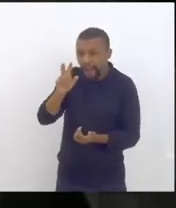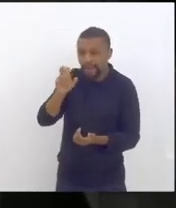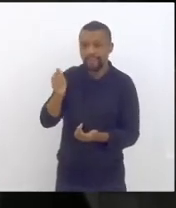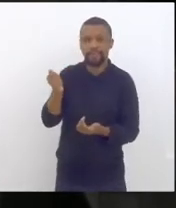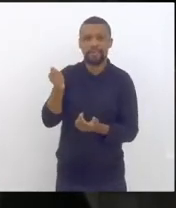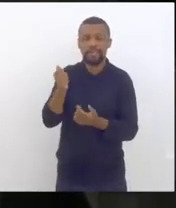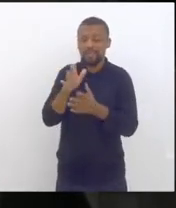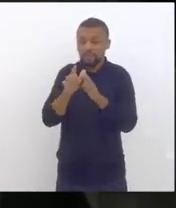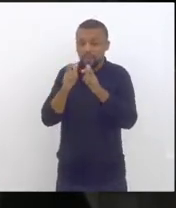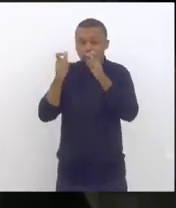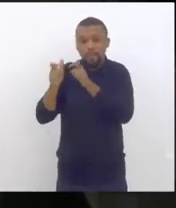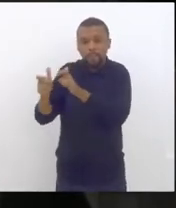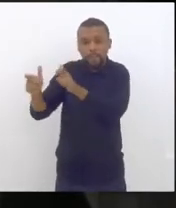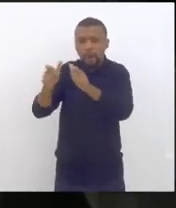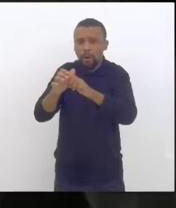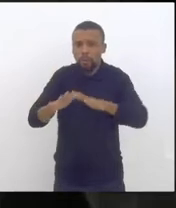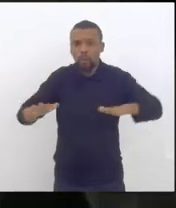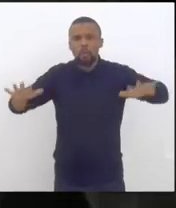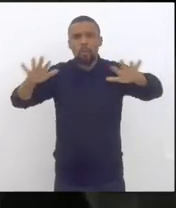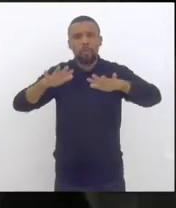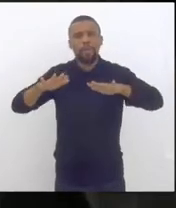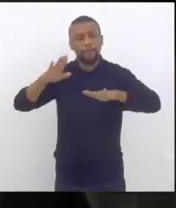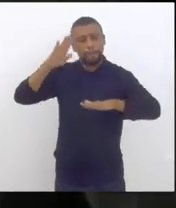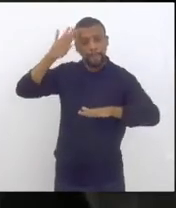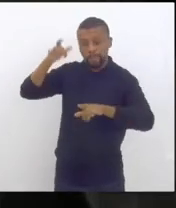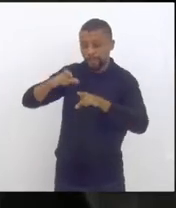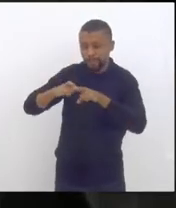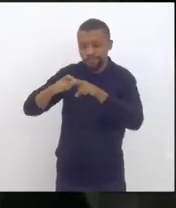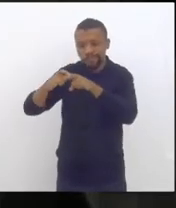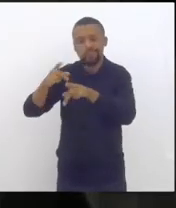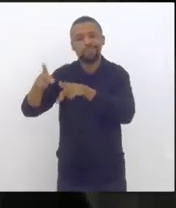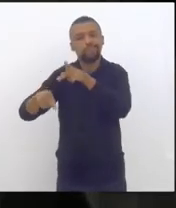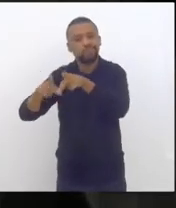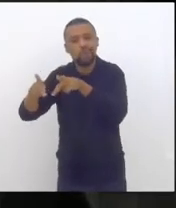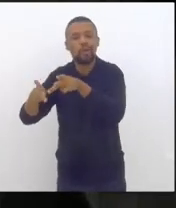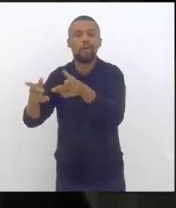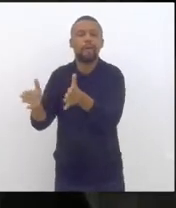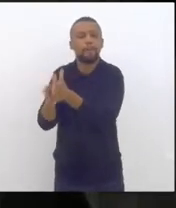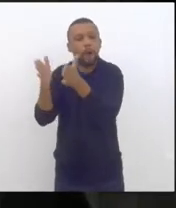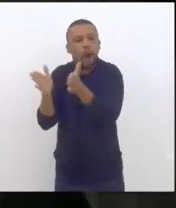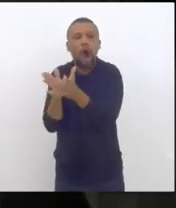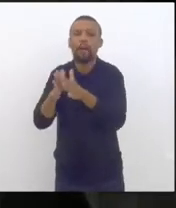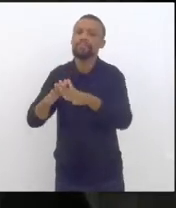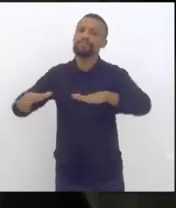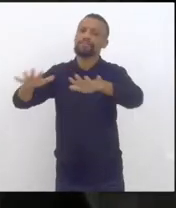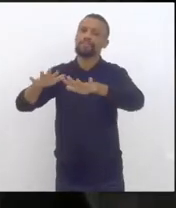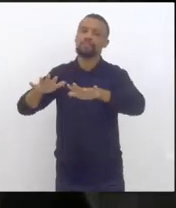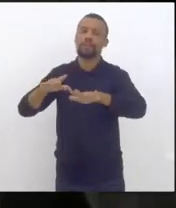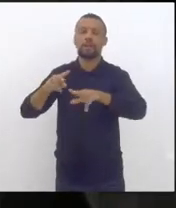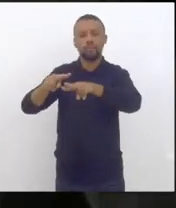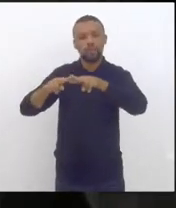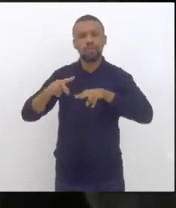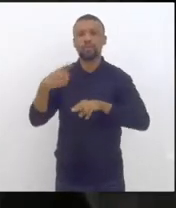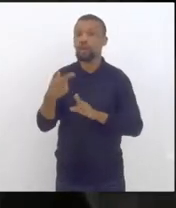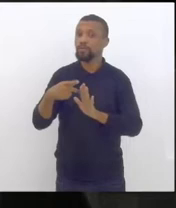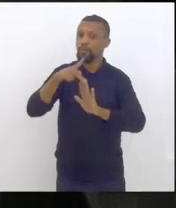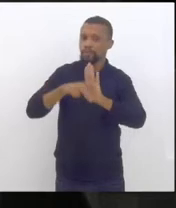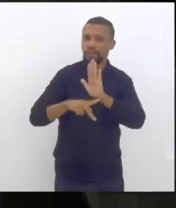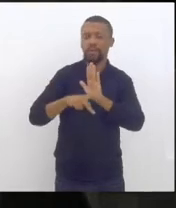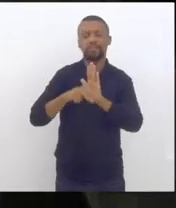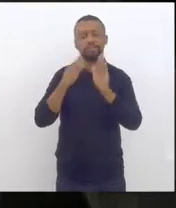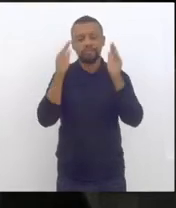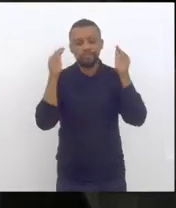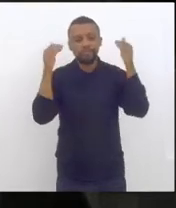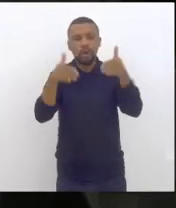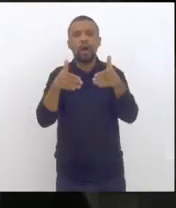inclusive destes territórios por isso nosso projeto é um projeto é que trata especificamente desta produção literária